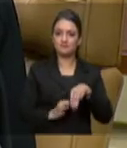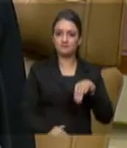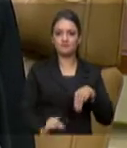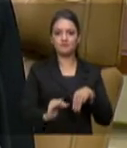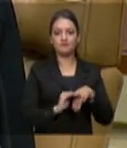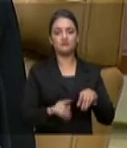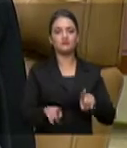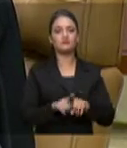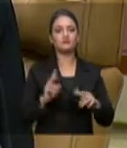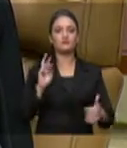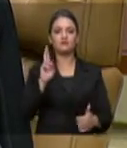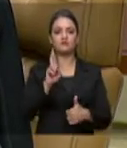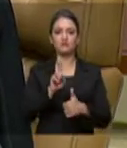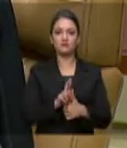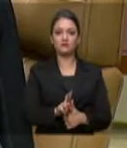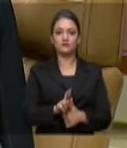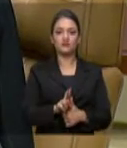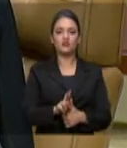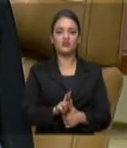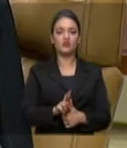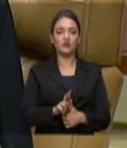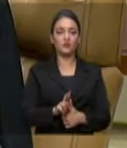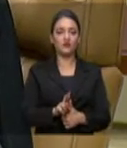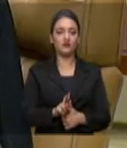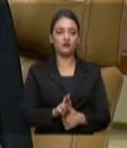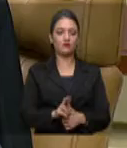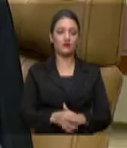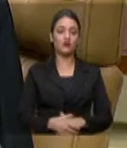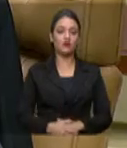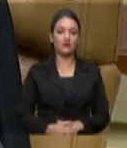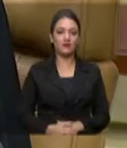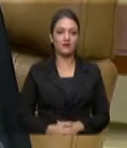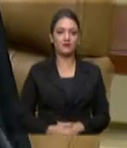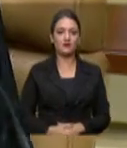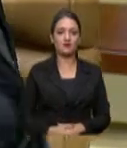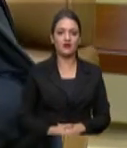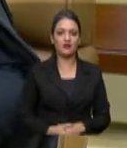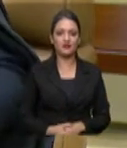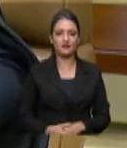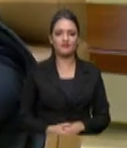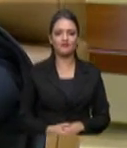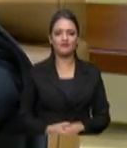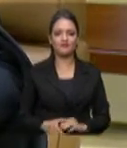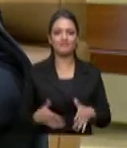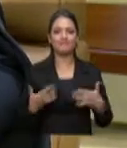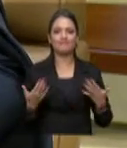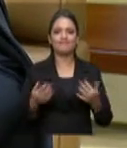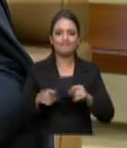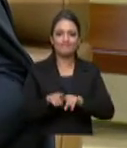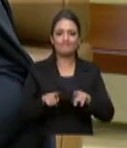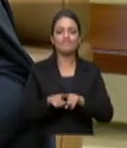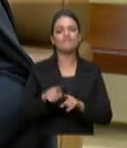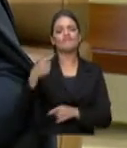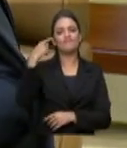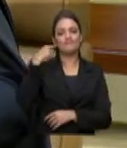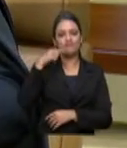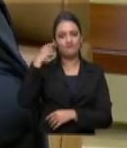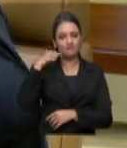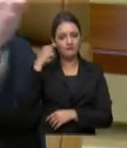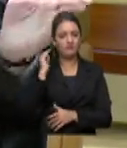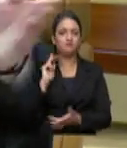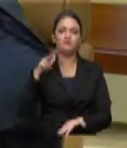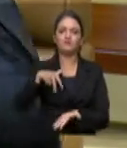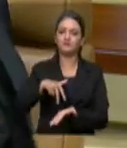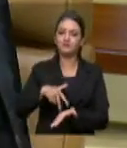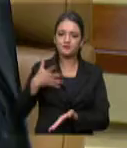preto, Procurador-Geral branca, da República, doutor Aras, aos nobres advogados que sustentaram